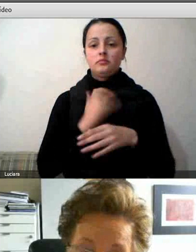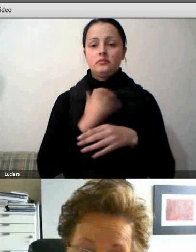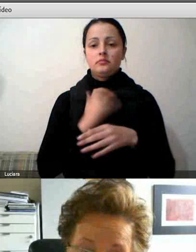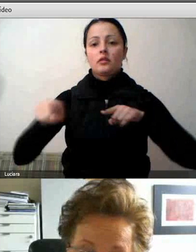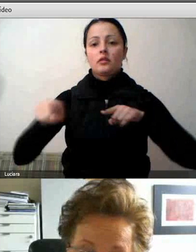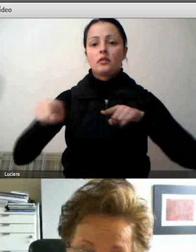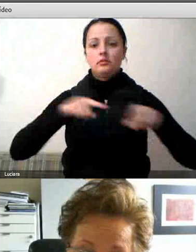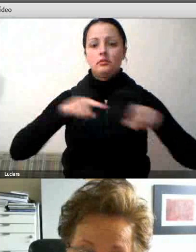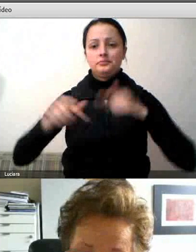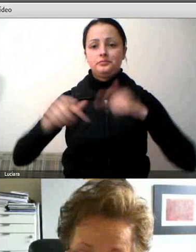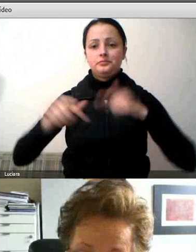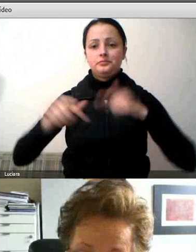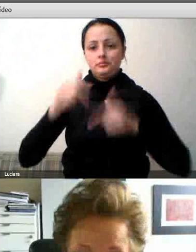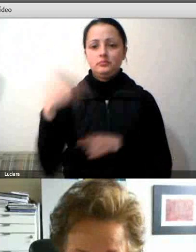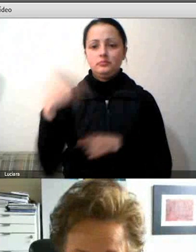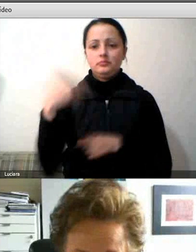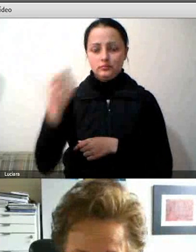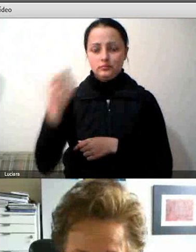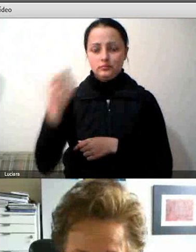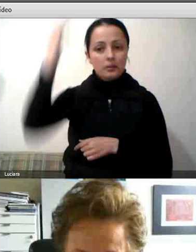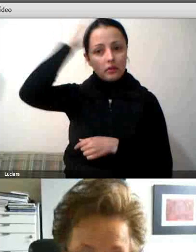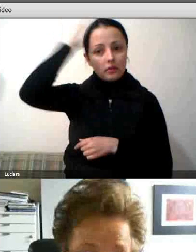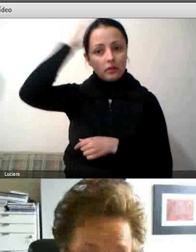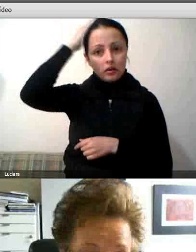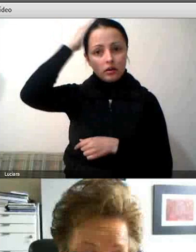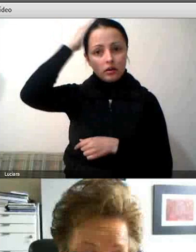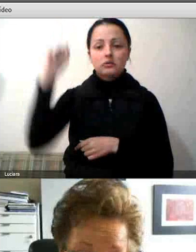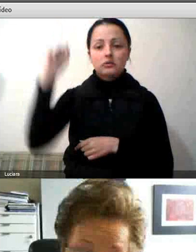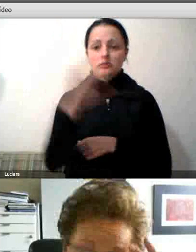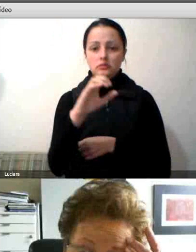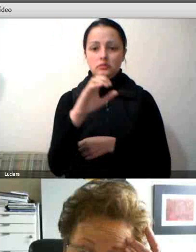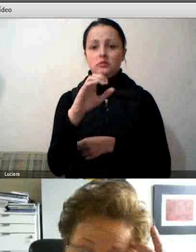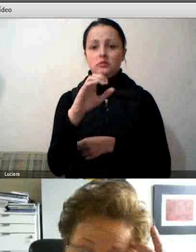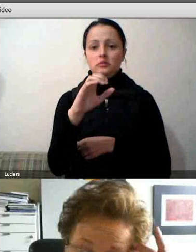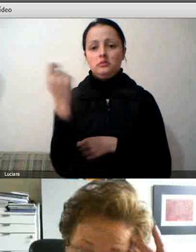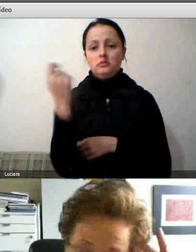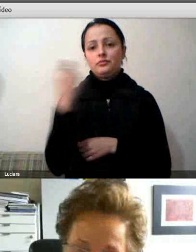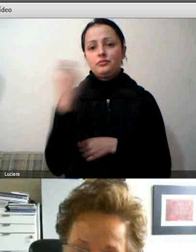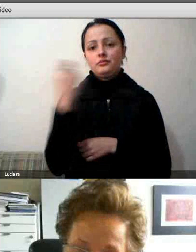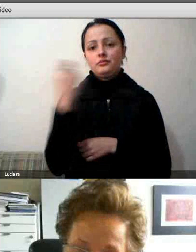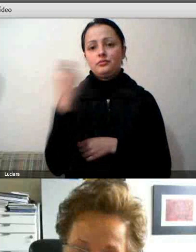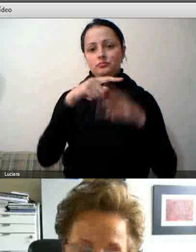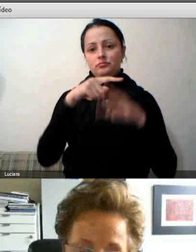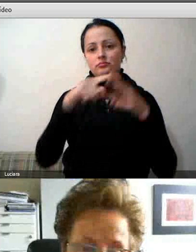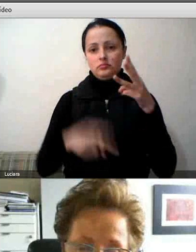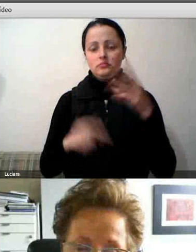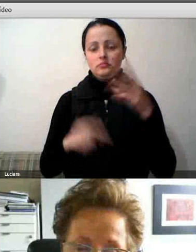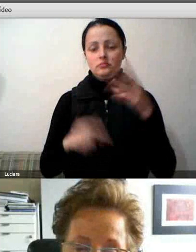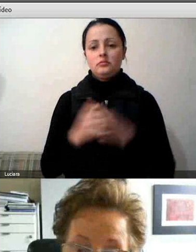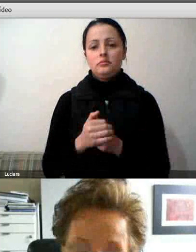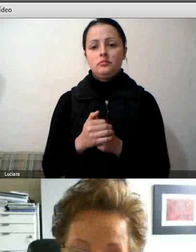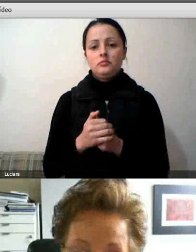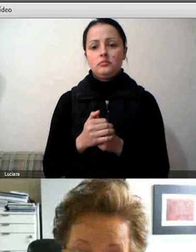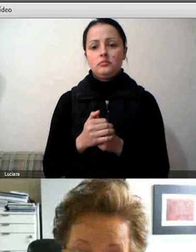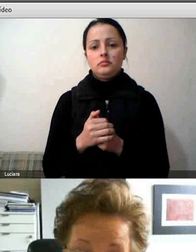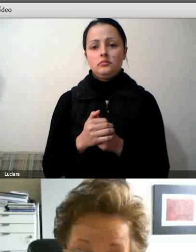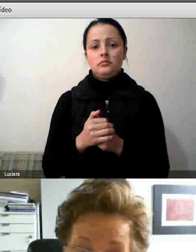Paraná, Santa Catarina e Rio Grande do Sul. Assim que muitos de vocês que estão aqui nesse